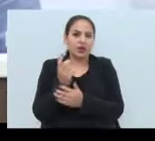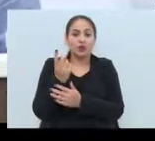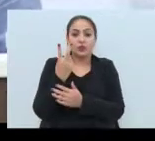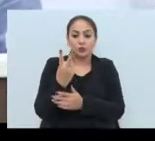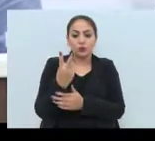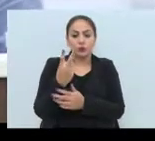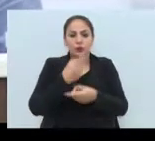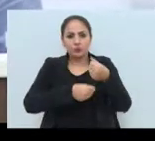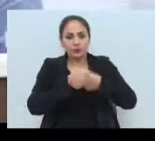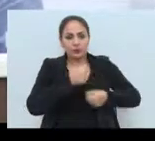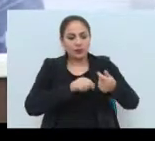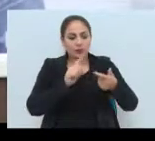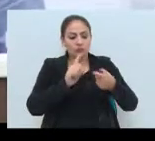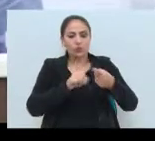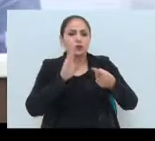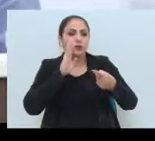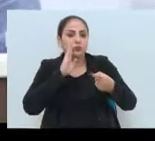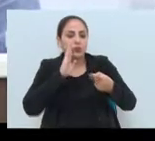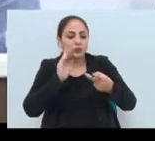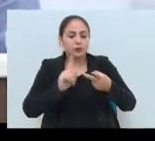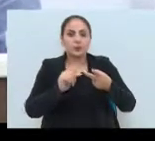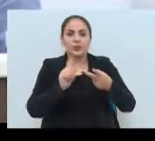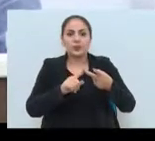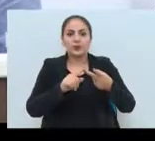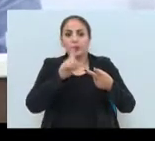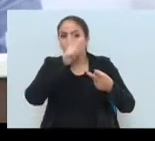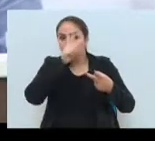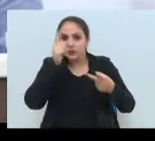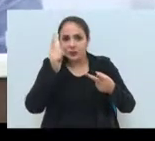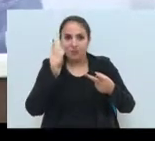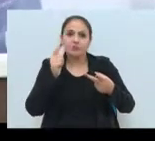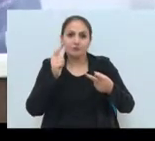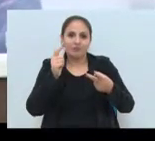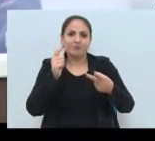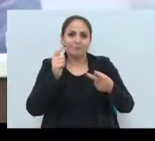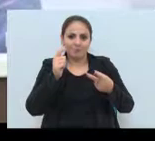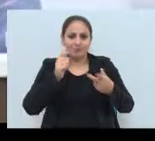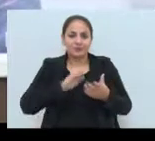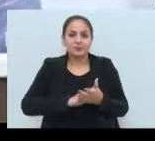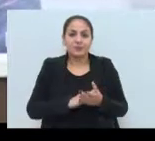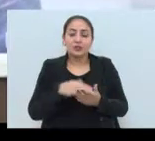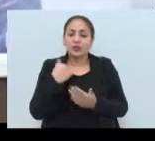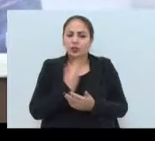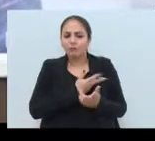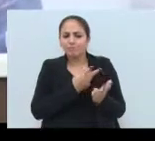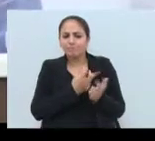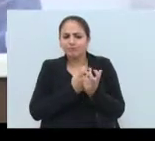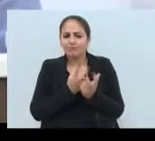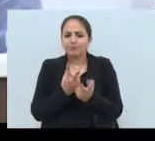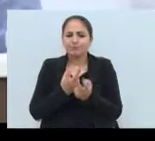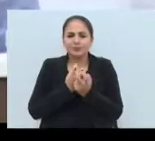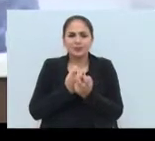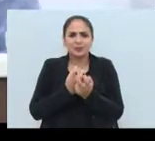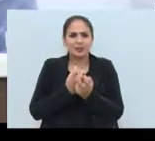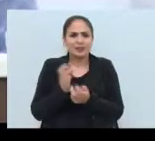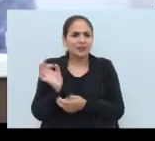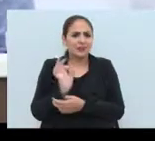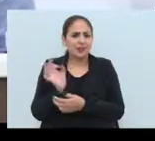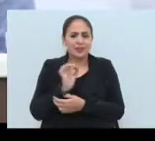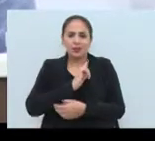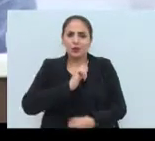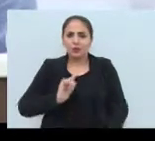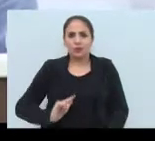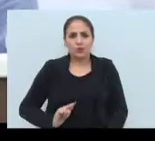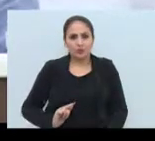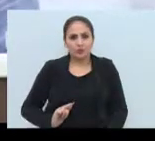2 administrações do prefeito Dipp, uma administração do prefeito Luciano, e o que a gente percebe é que nem